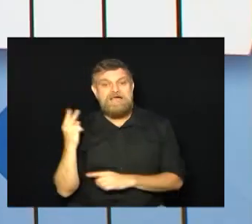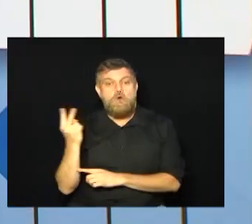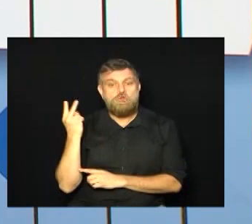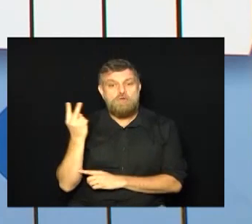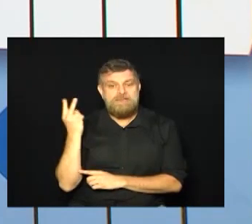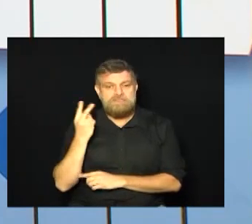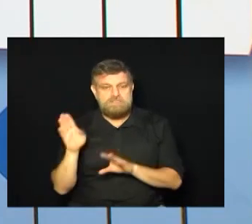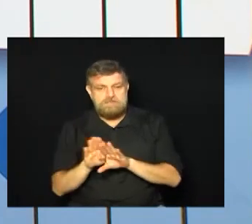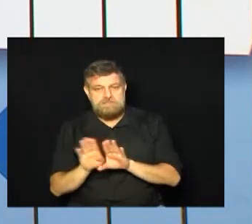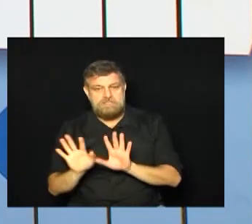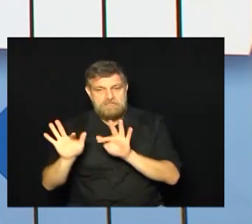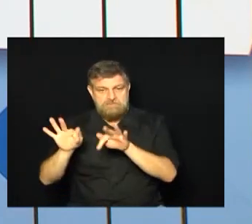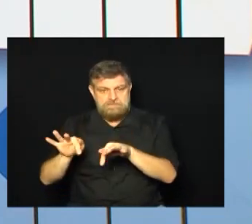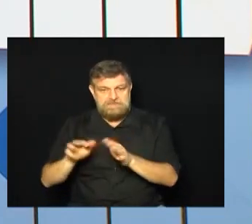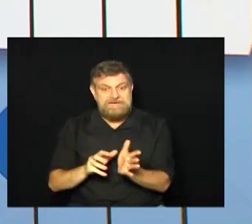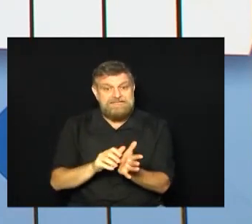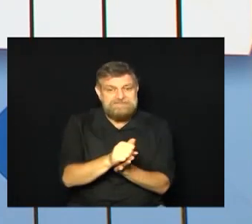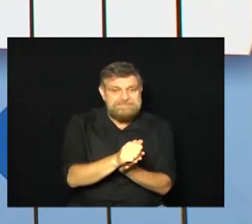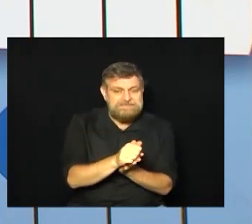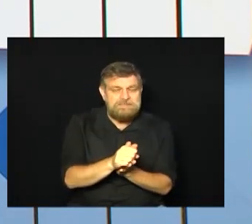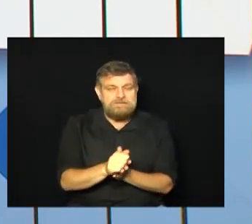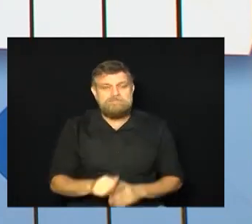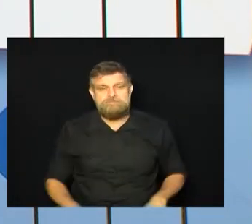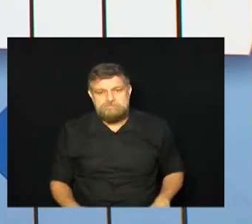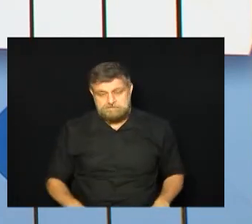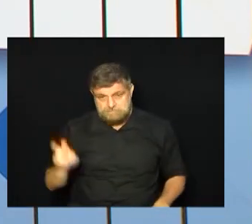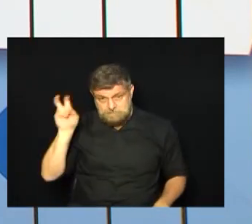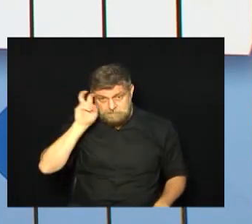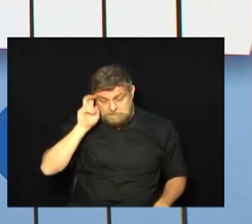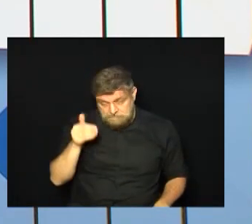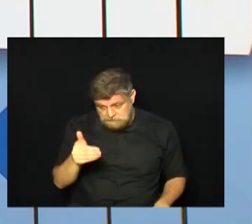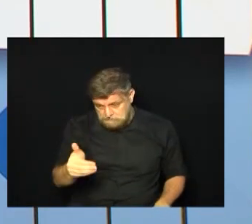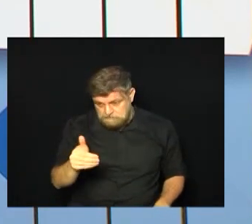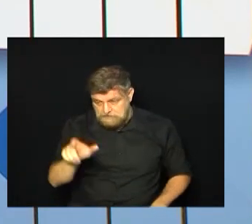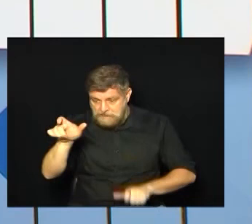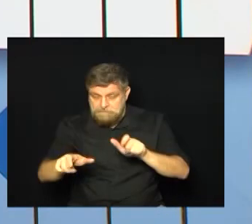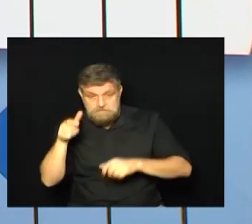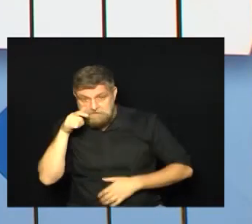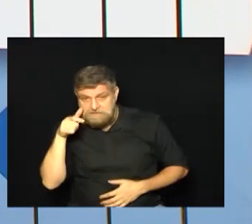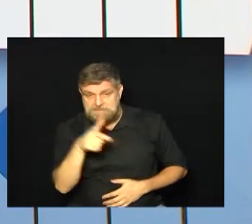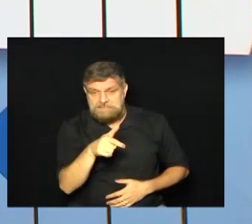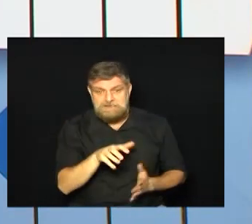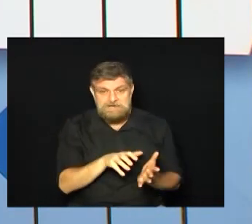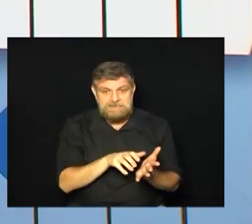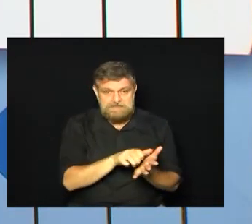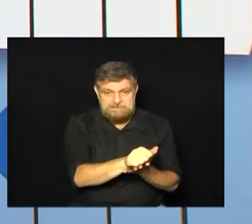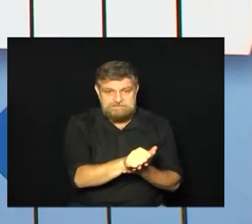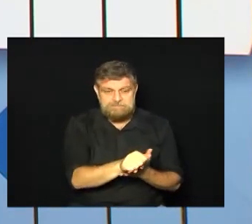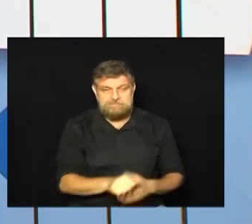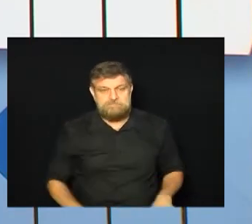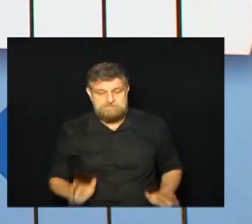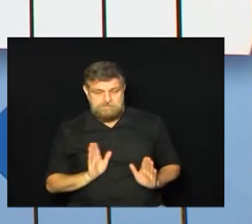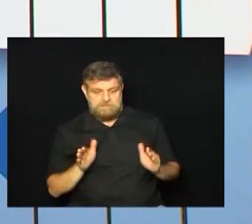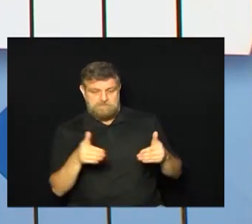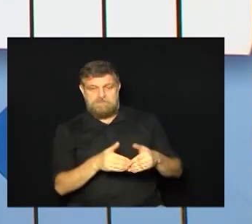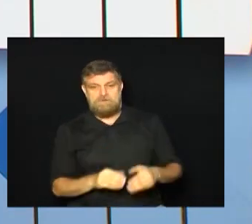Hortolândia e termina as inscrições nesta quinta-feira. Os interessados devem se inscrever exclusivamente